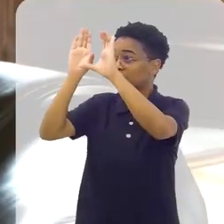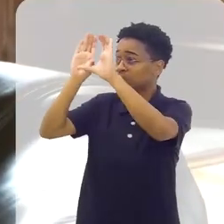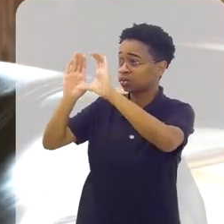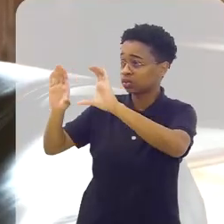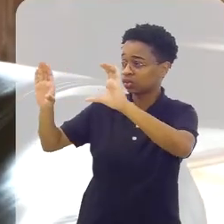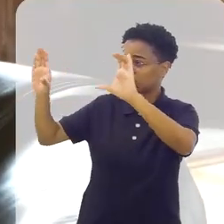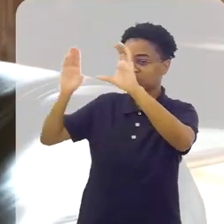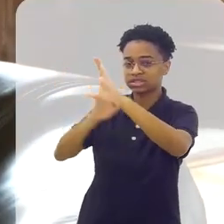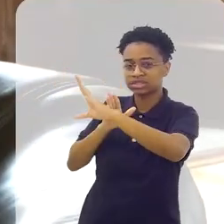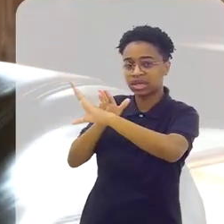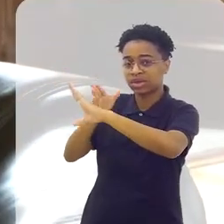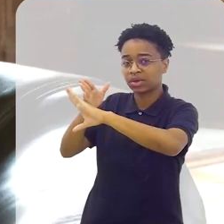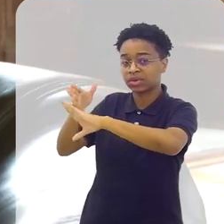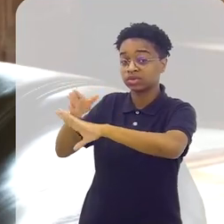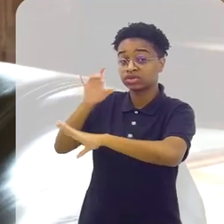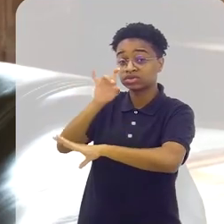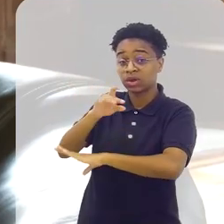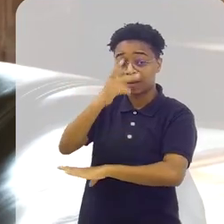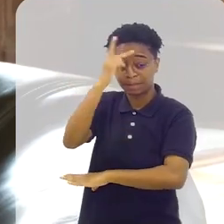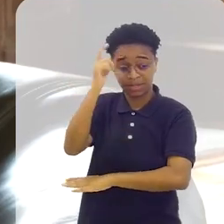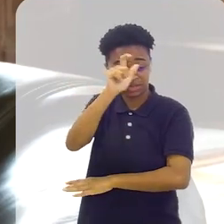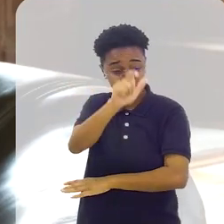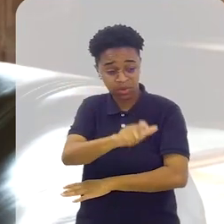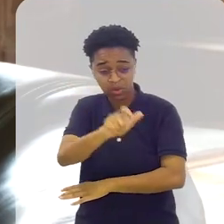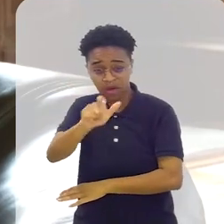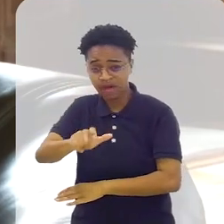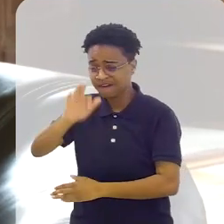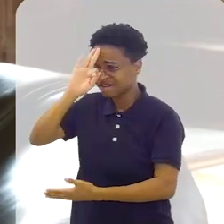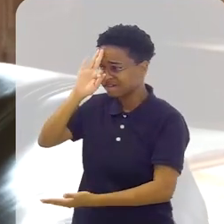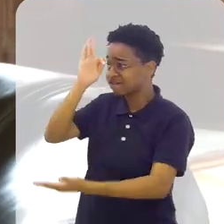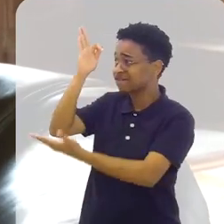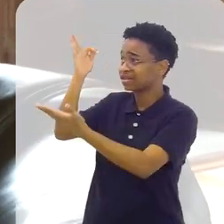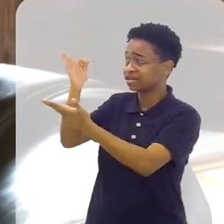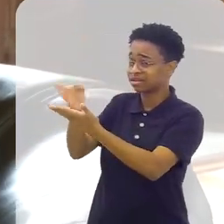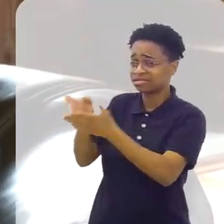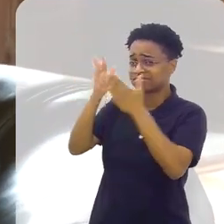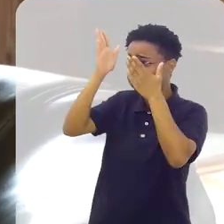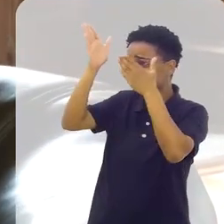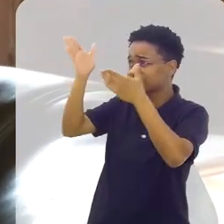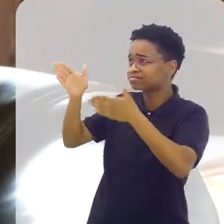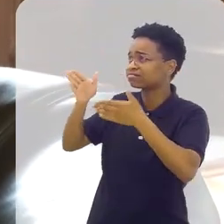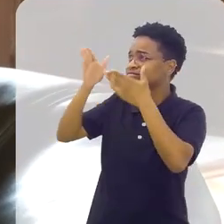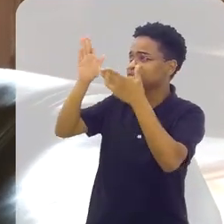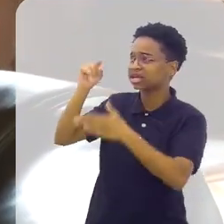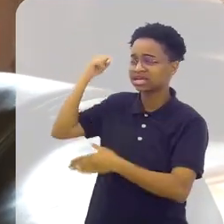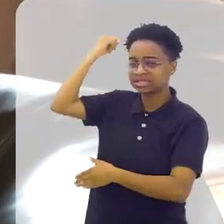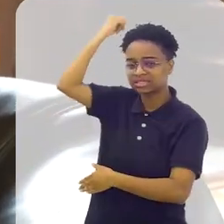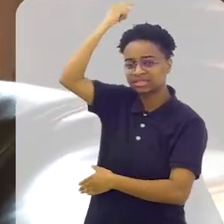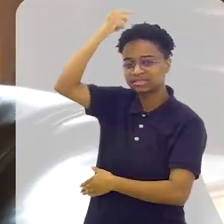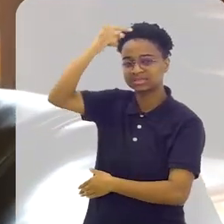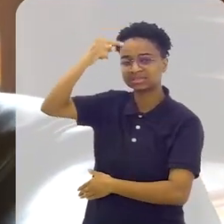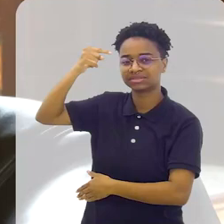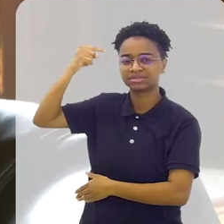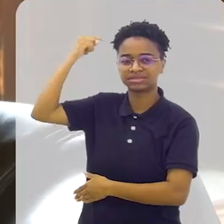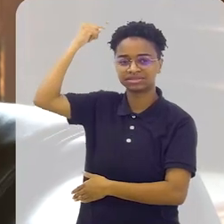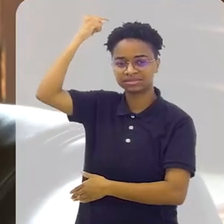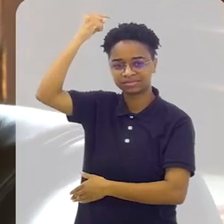só entra no céu quem aqui for fiel